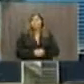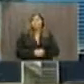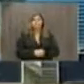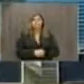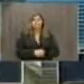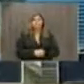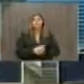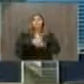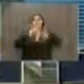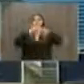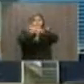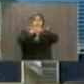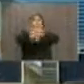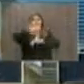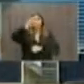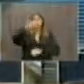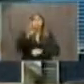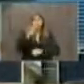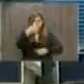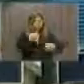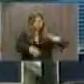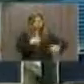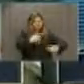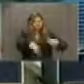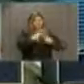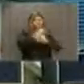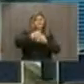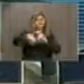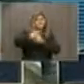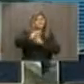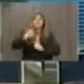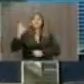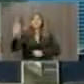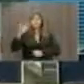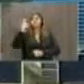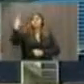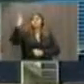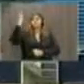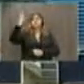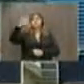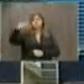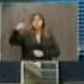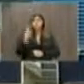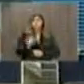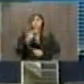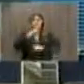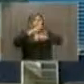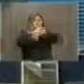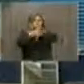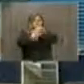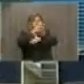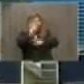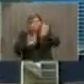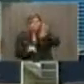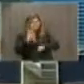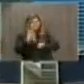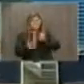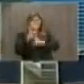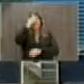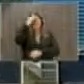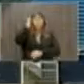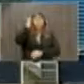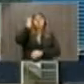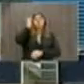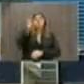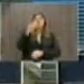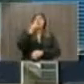Para a cidade de João Pessoa, a política da assistência social é muito importante. João Pessoa é uma cidade que é uma cidade muito desigual. Se nós observarmos